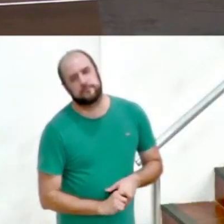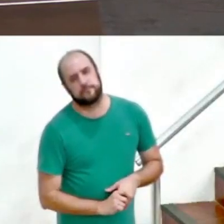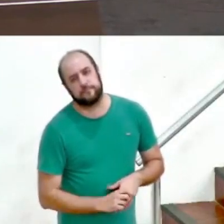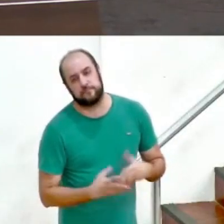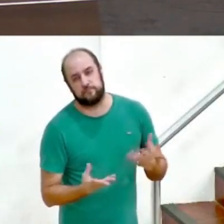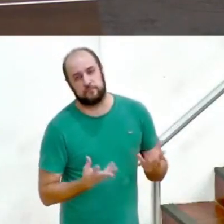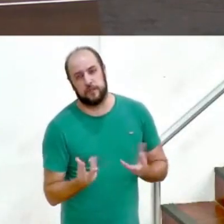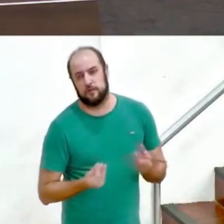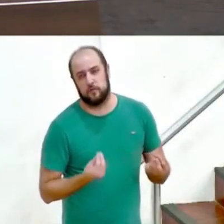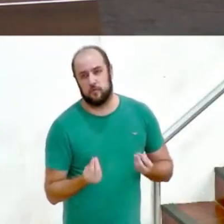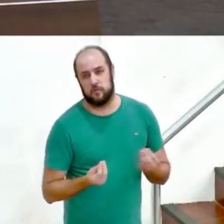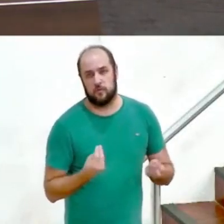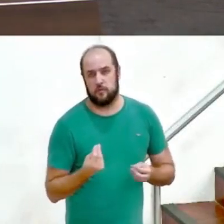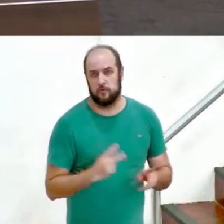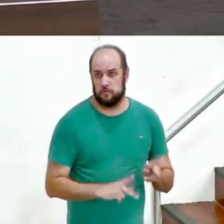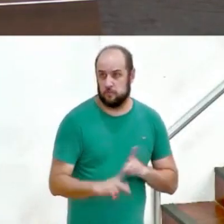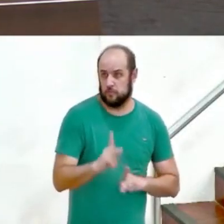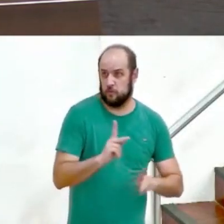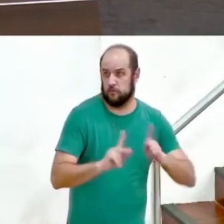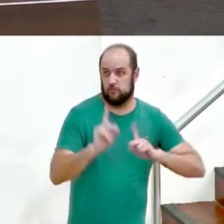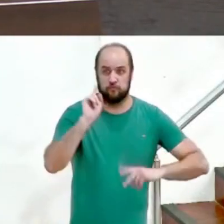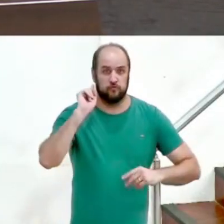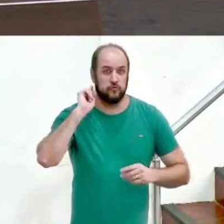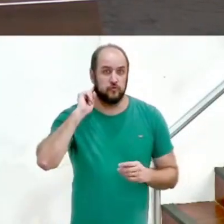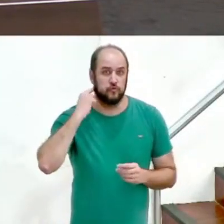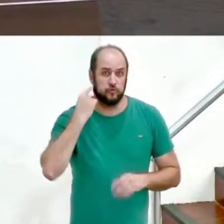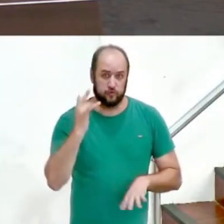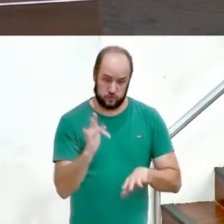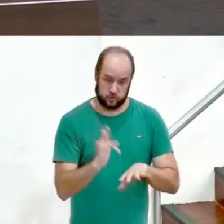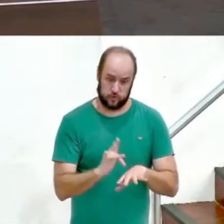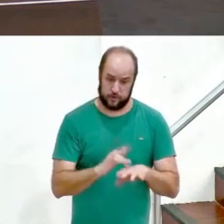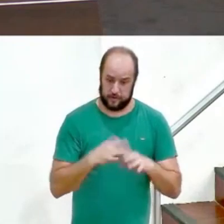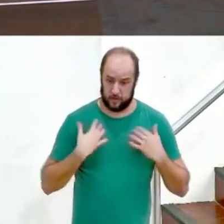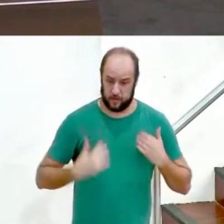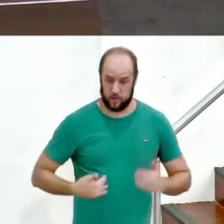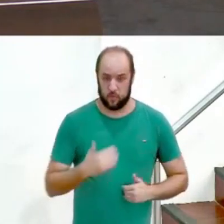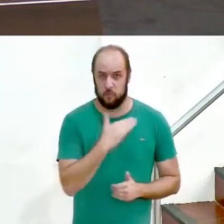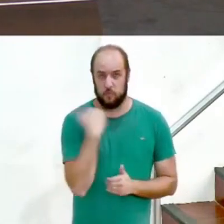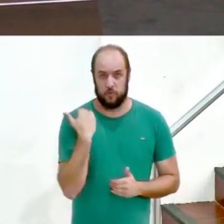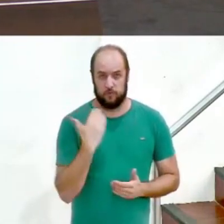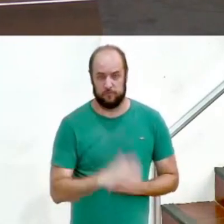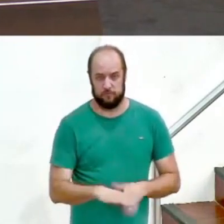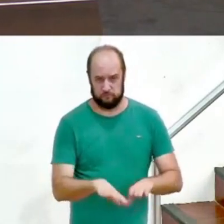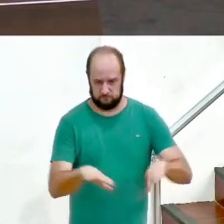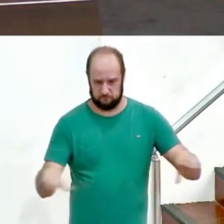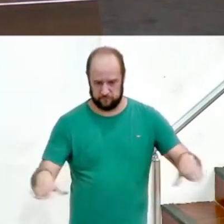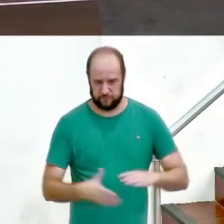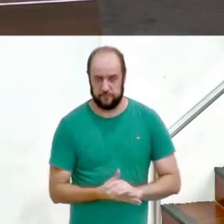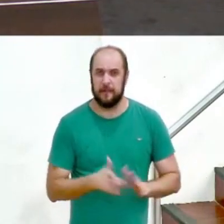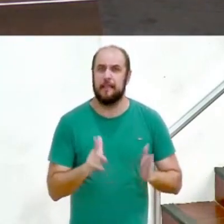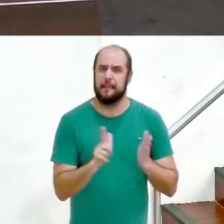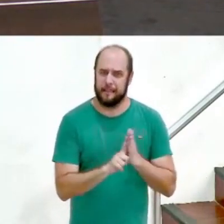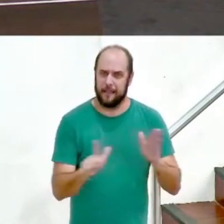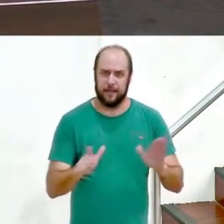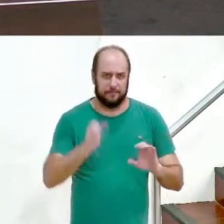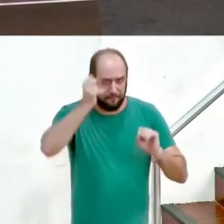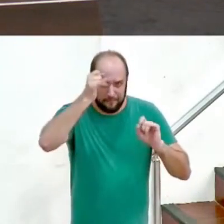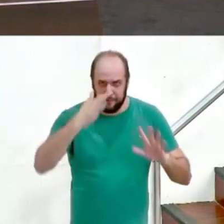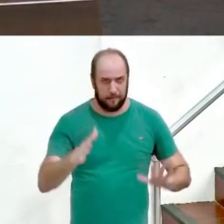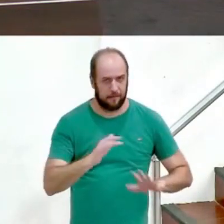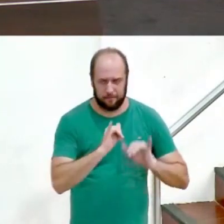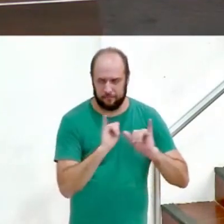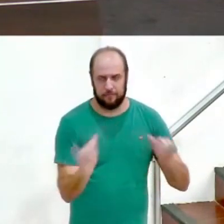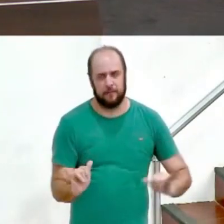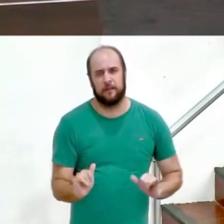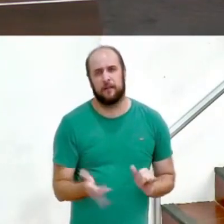do que pode tornar o povo impuro, tocar num corpo morto. E a lei era bem específica e clara a